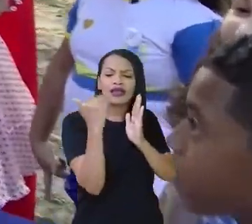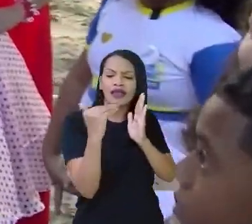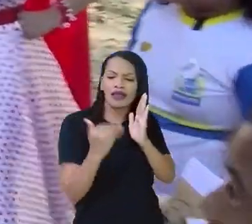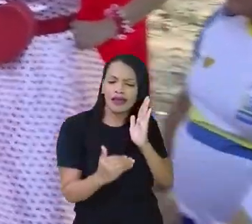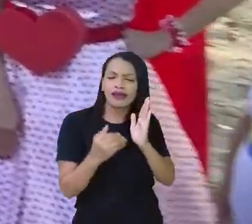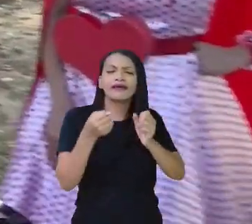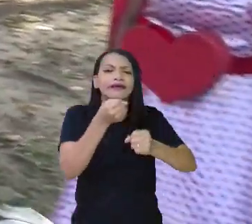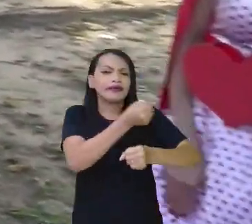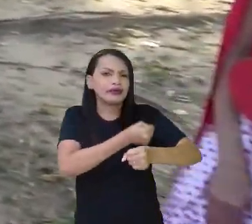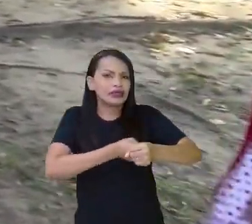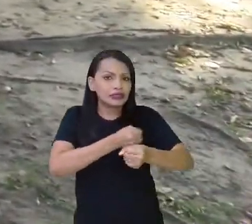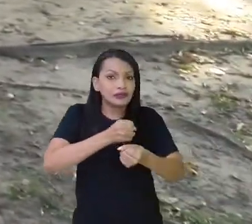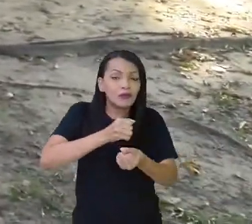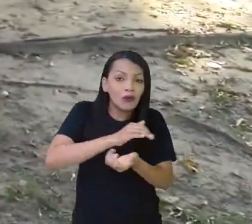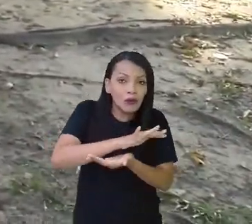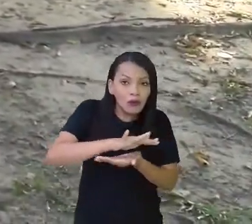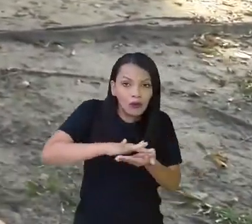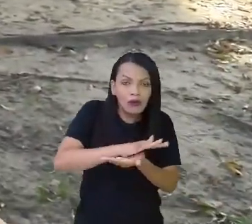docinho e